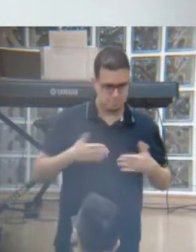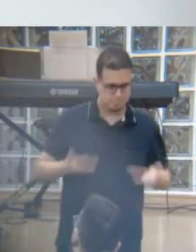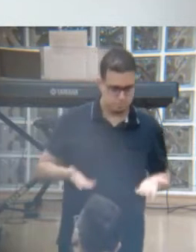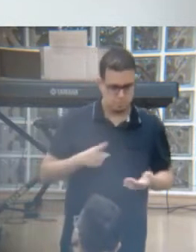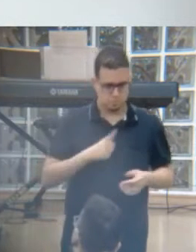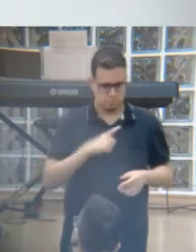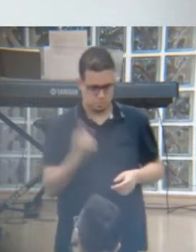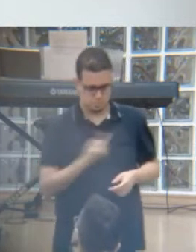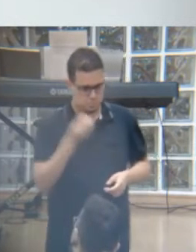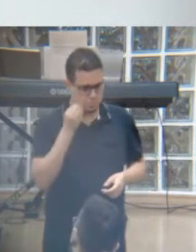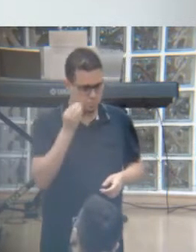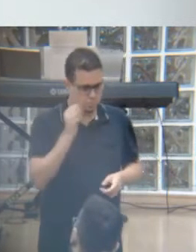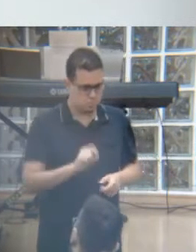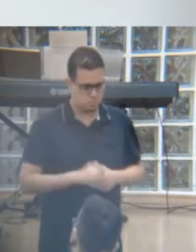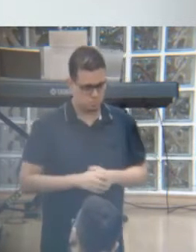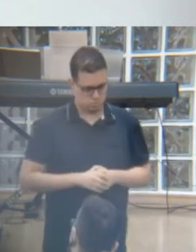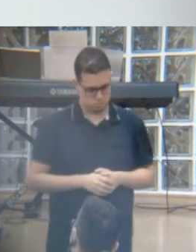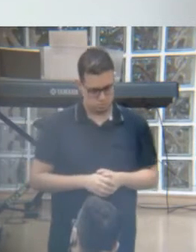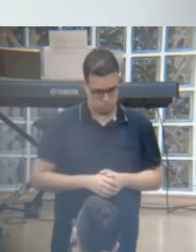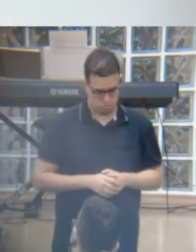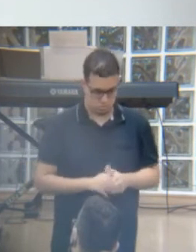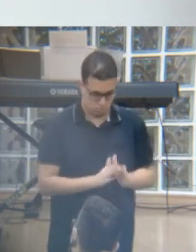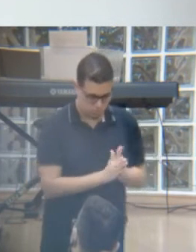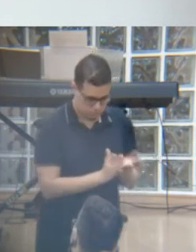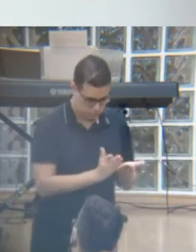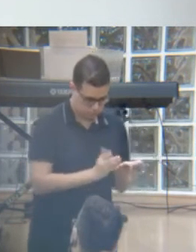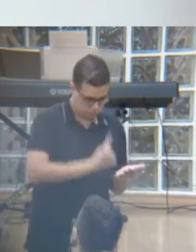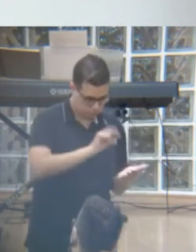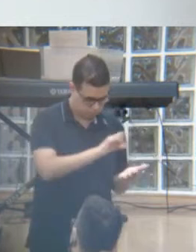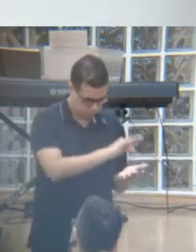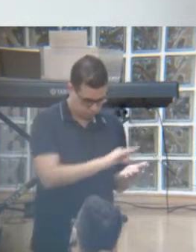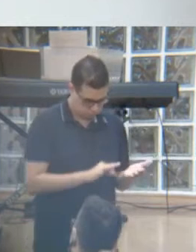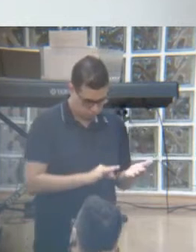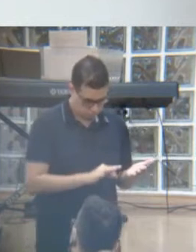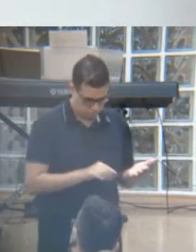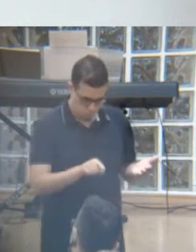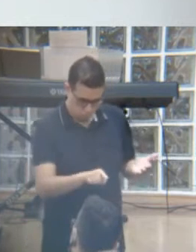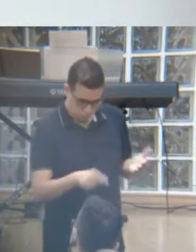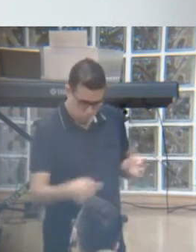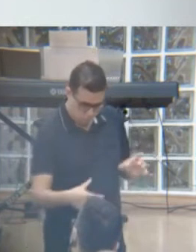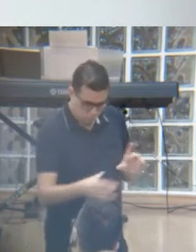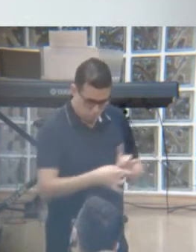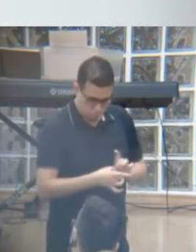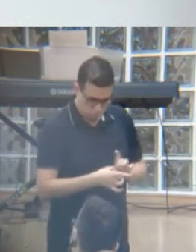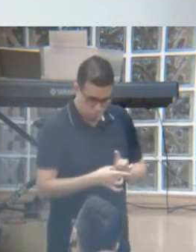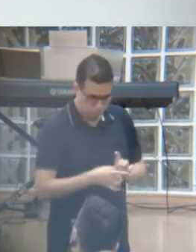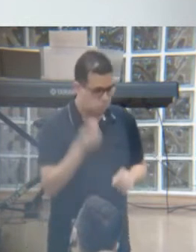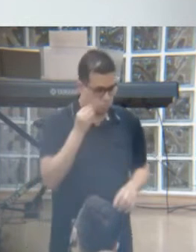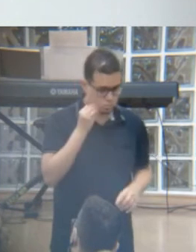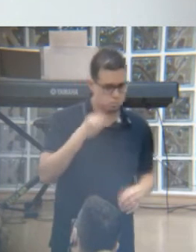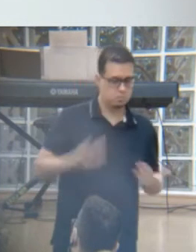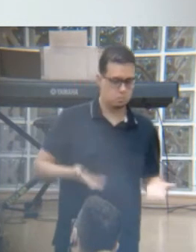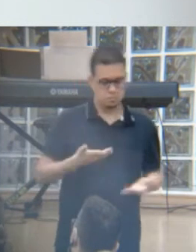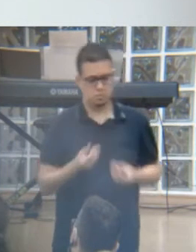tenta conectar você ao texto. Então, não tem como não falar